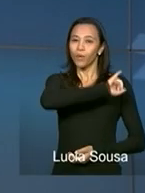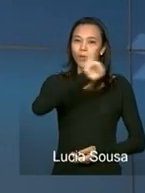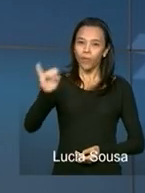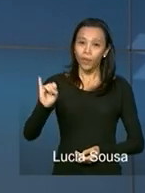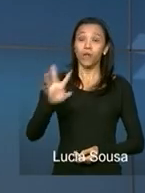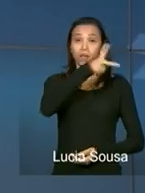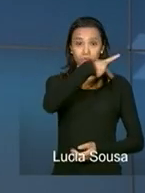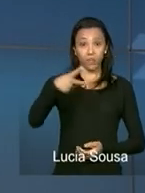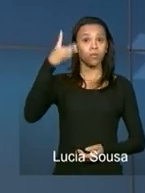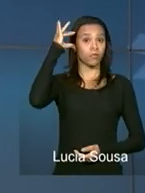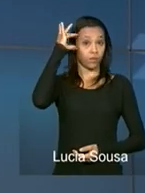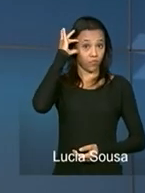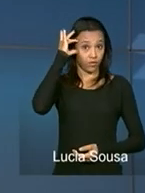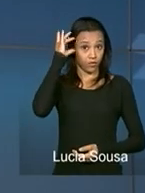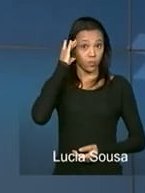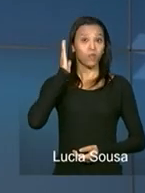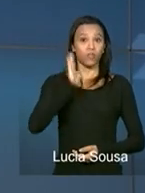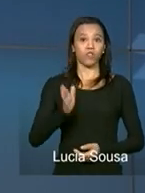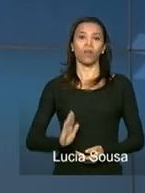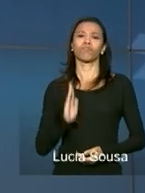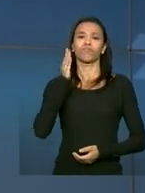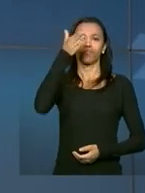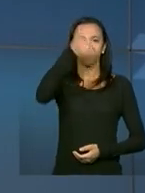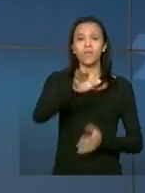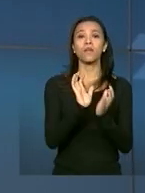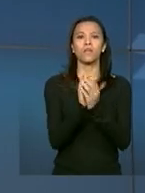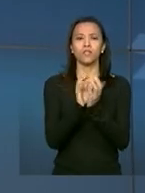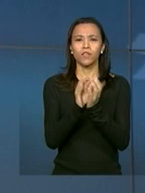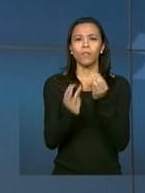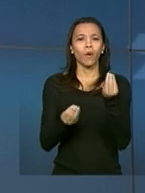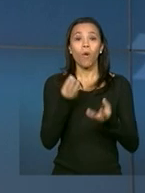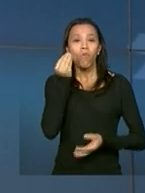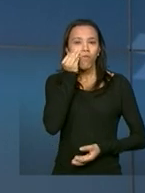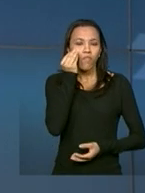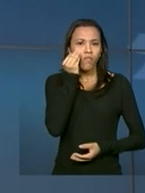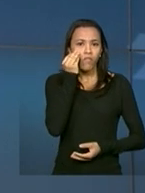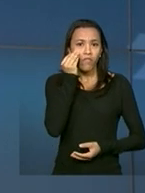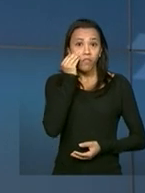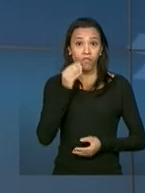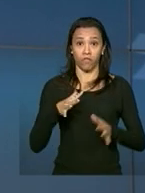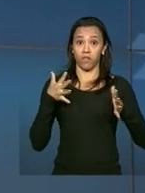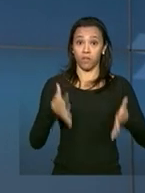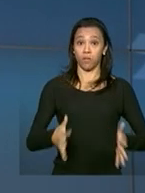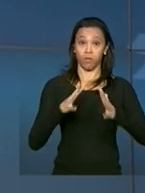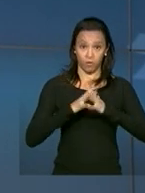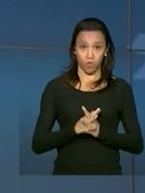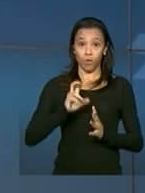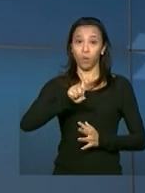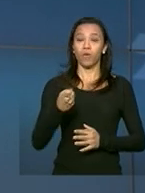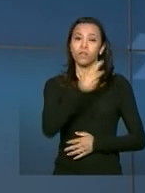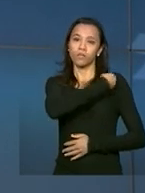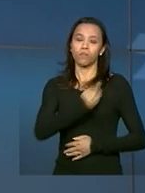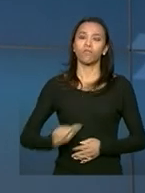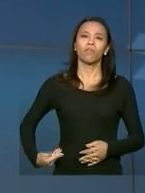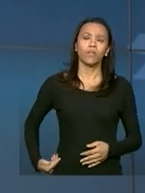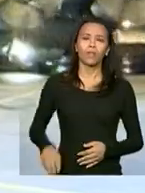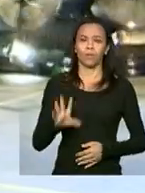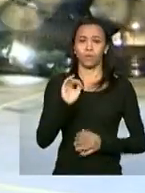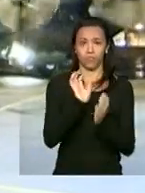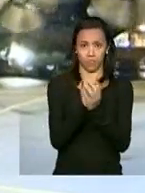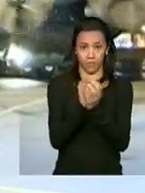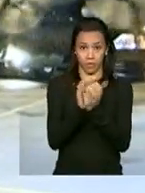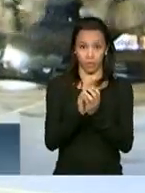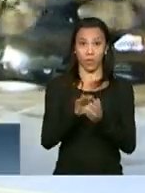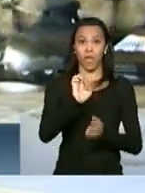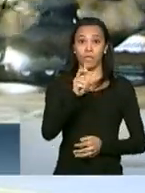lá, a presidenta Dilma Rousseff foi a Recife para acompanhar o velório do ex-governador de Pernambuco, Eduardo Campos.